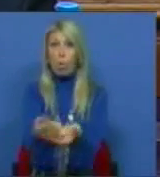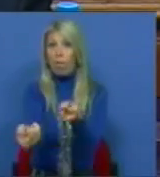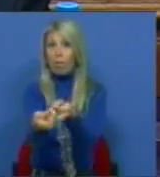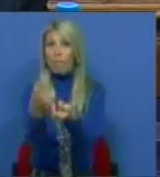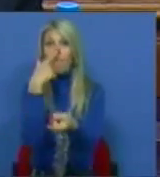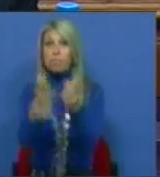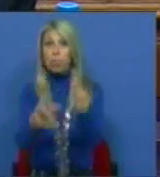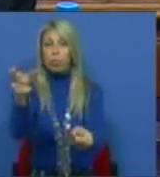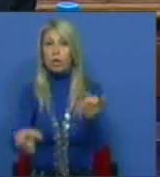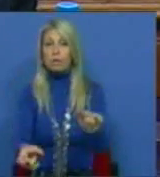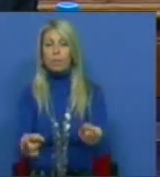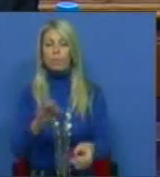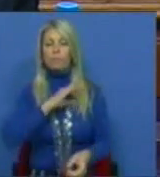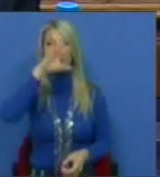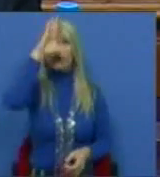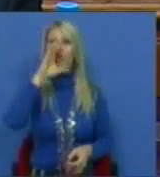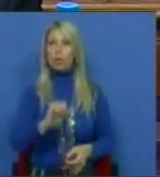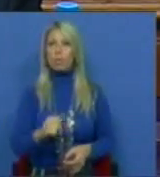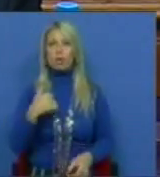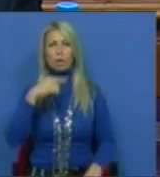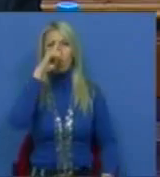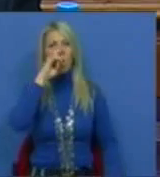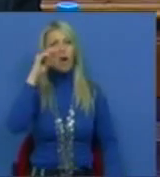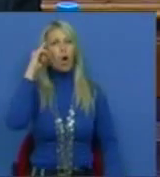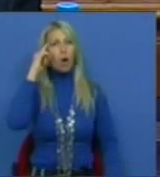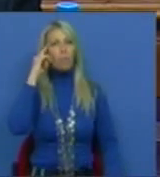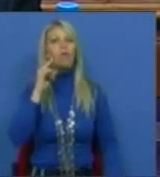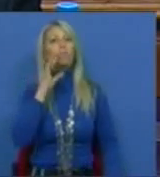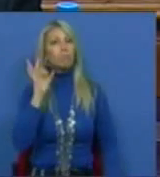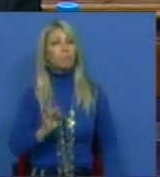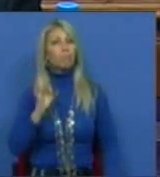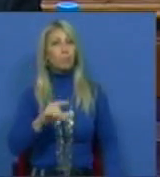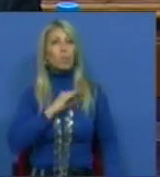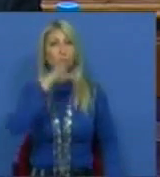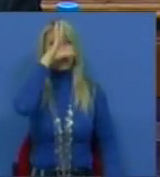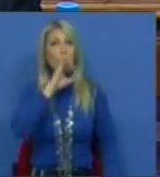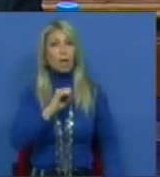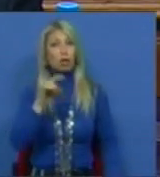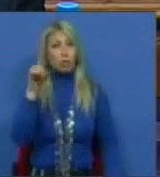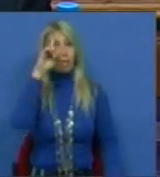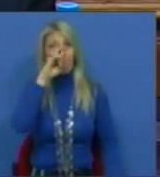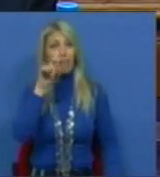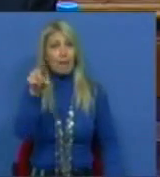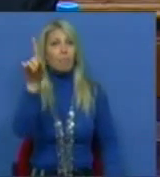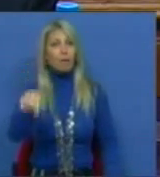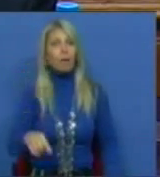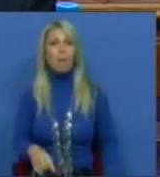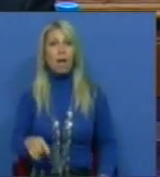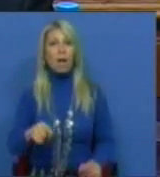população? Sr. Ministro, eu recordo-me, e o Sr. Ministro certamente se recordará também, que ainda há